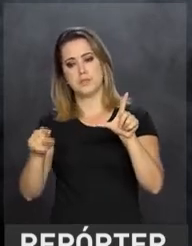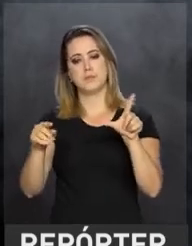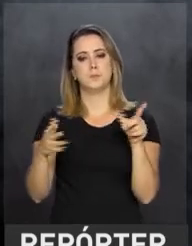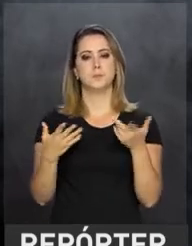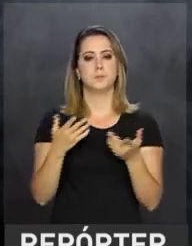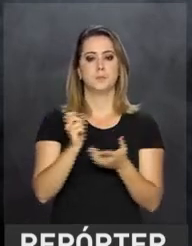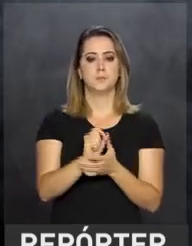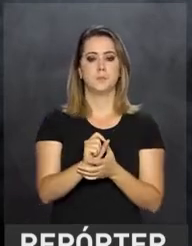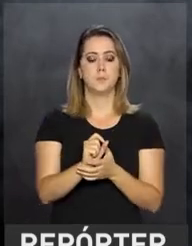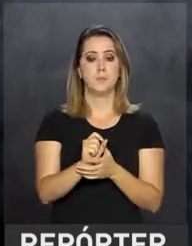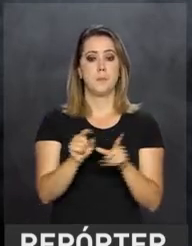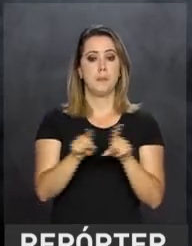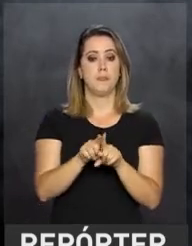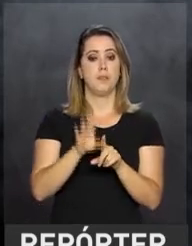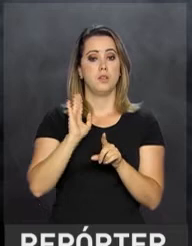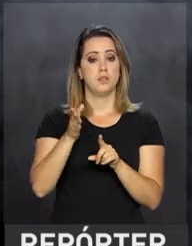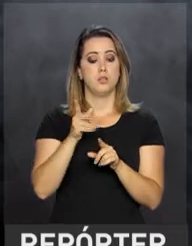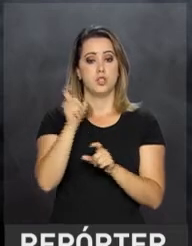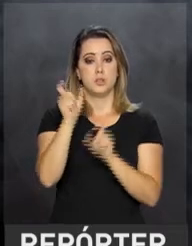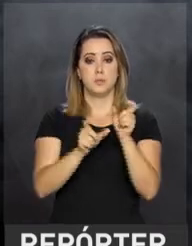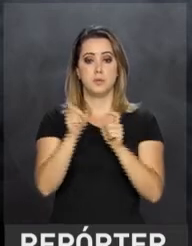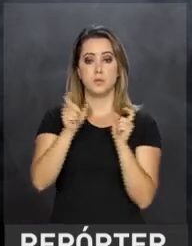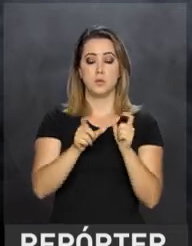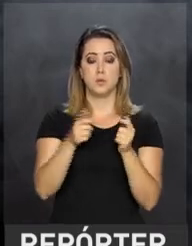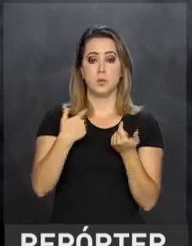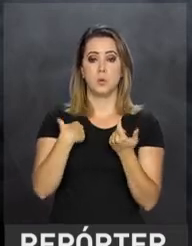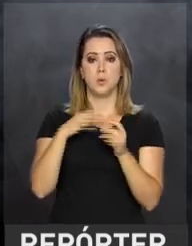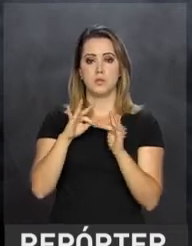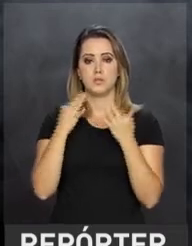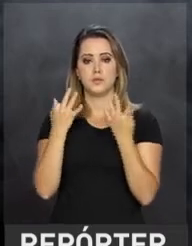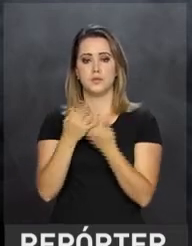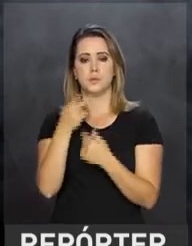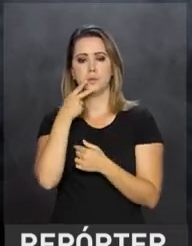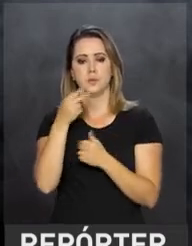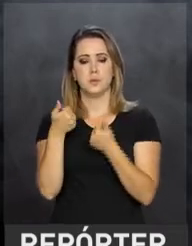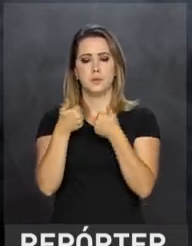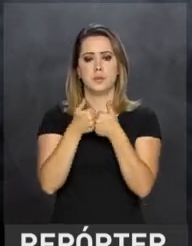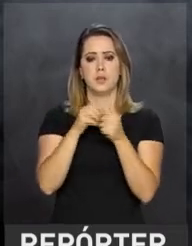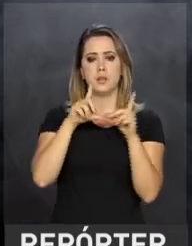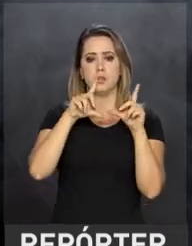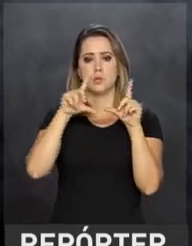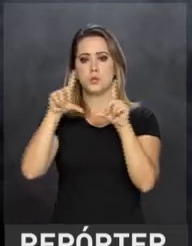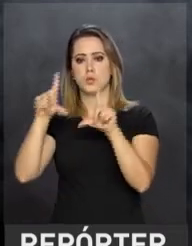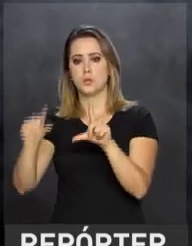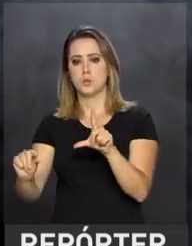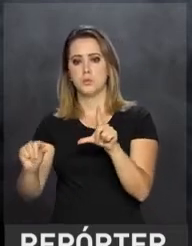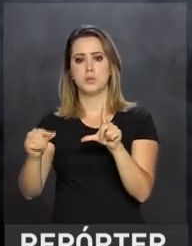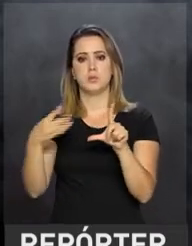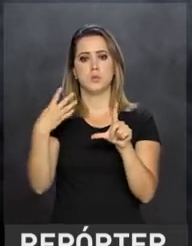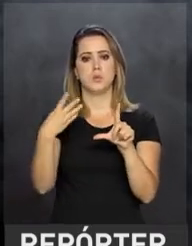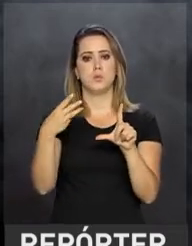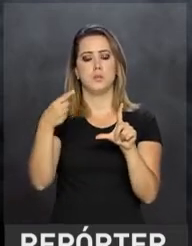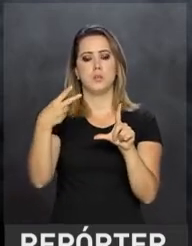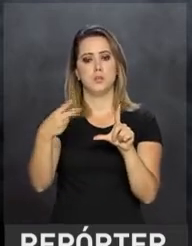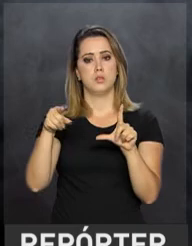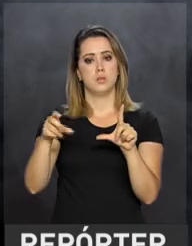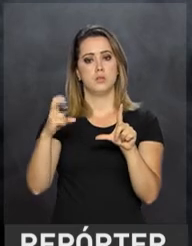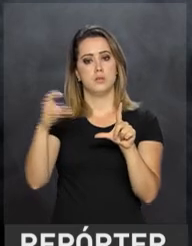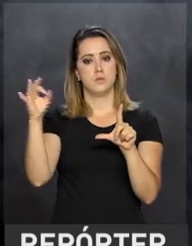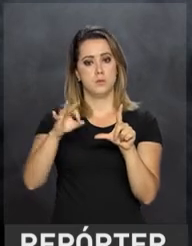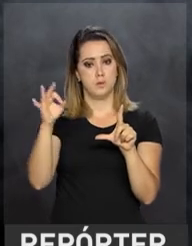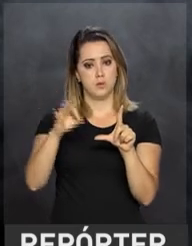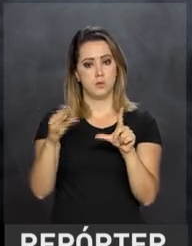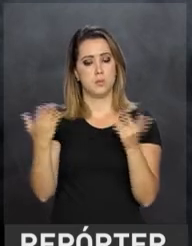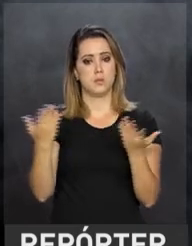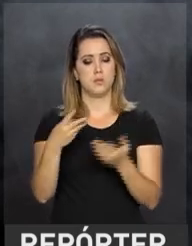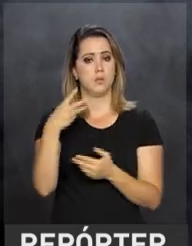em 2016. Já o número de fumantes passivos caiu 42,5% em 8 anos. A proporção